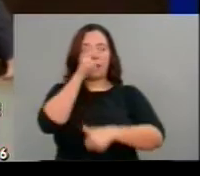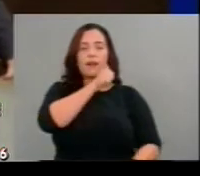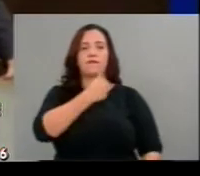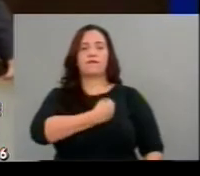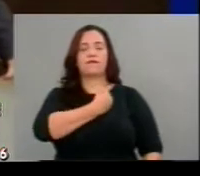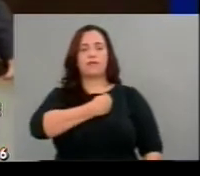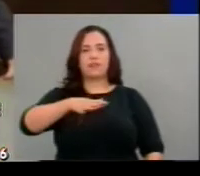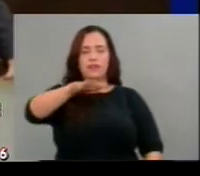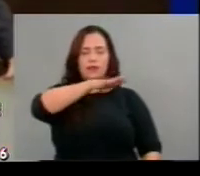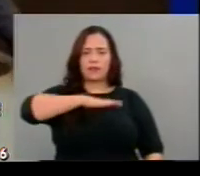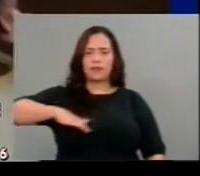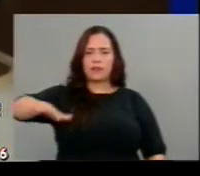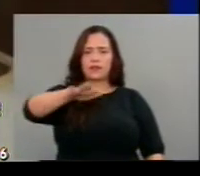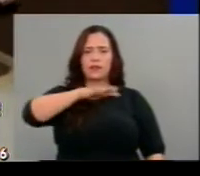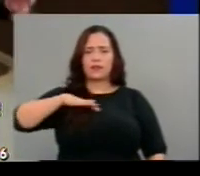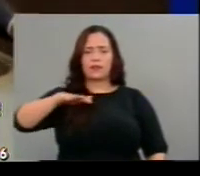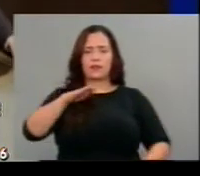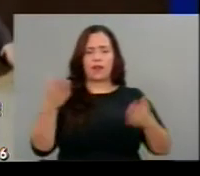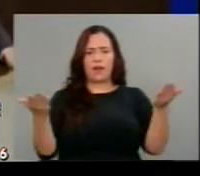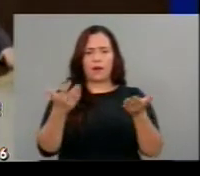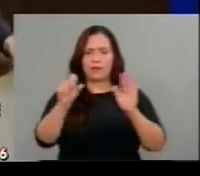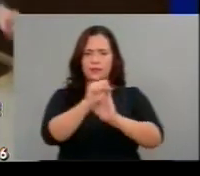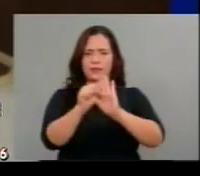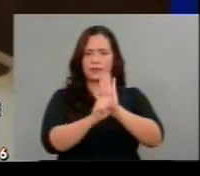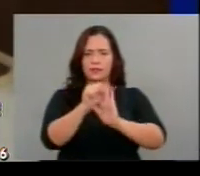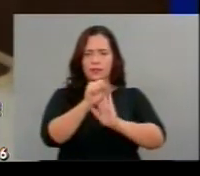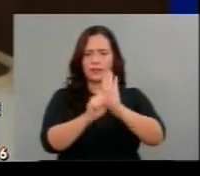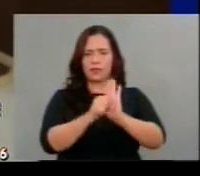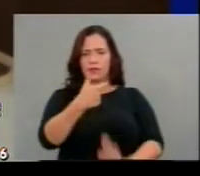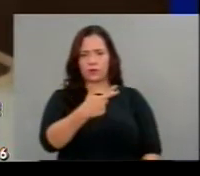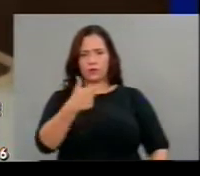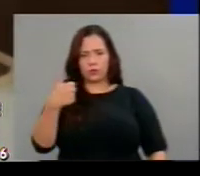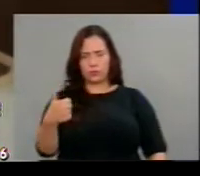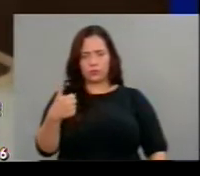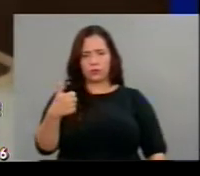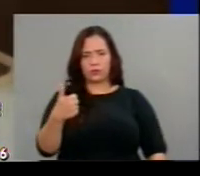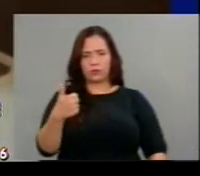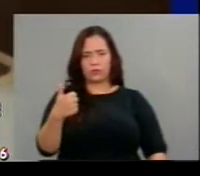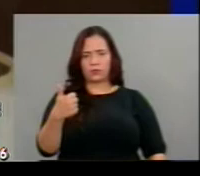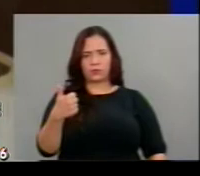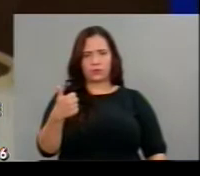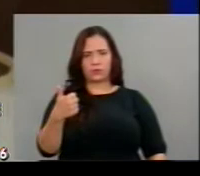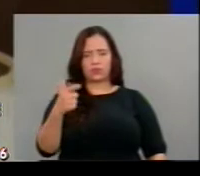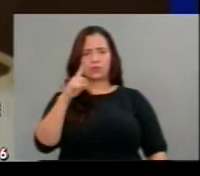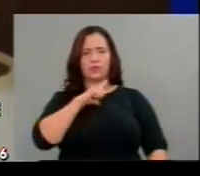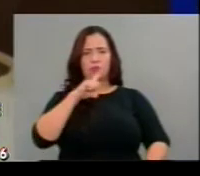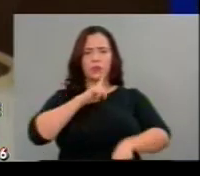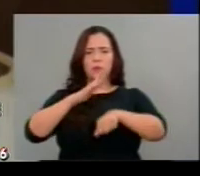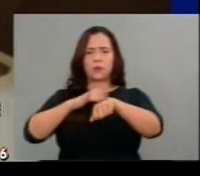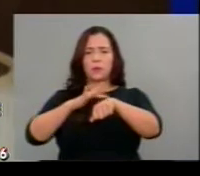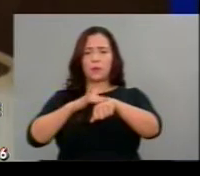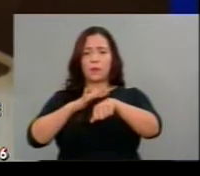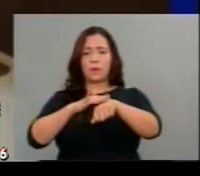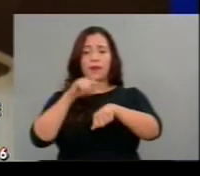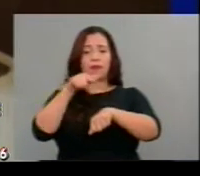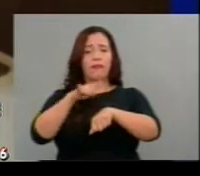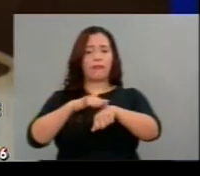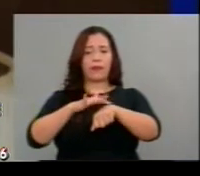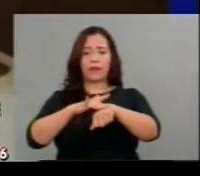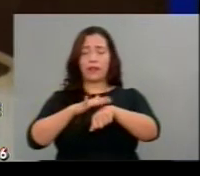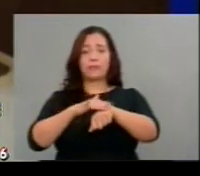pessoas. Nós em pleno século XXI, nós estamos lidando com doenças